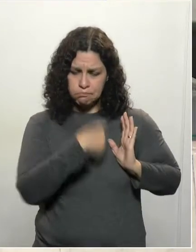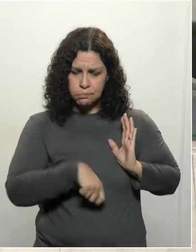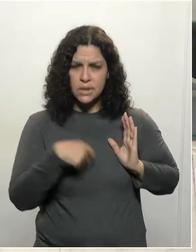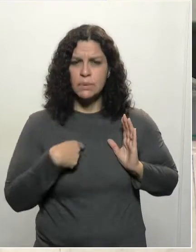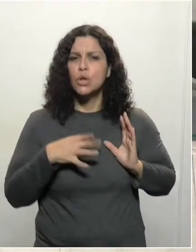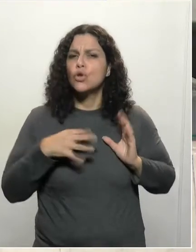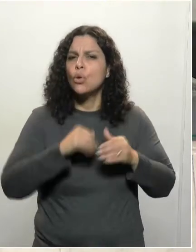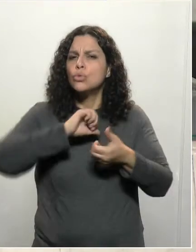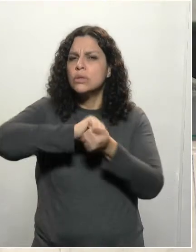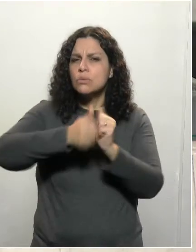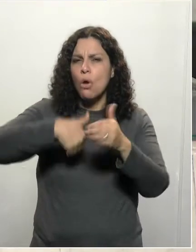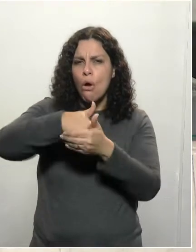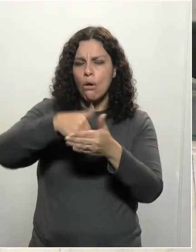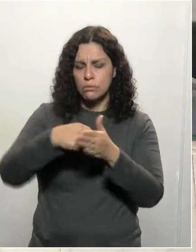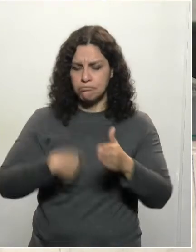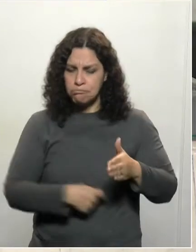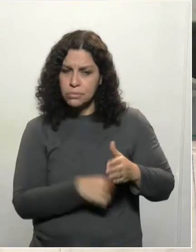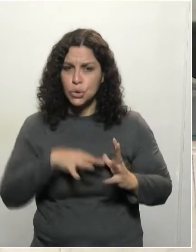jogadores famosos do mundo.